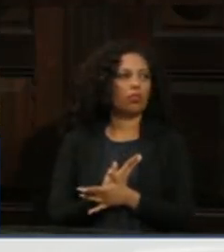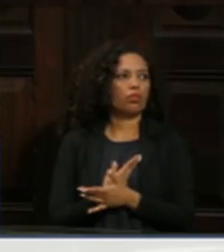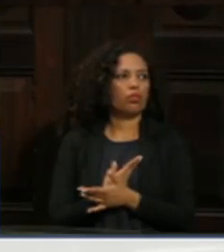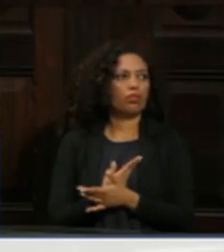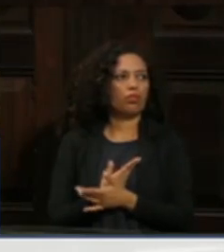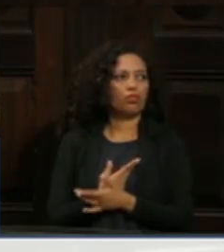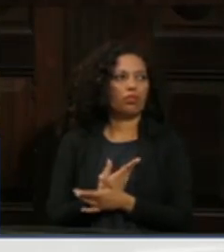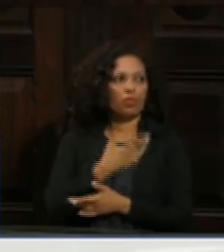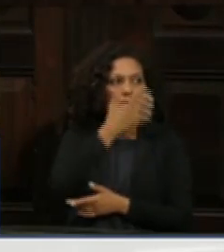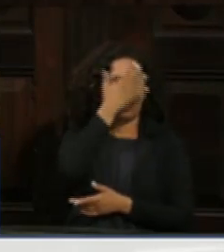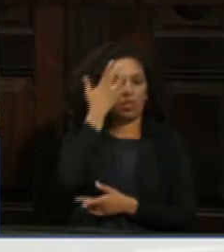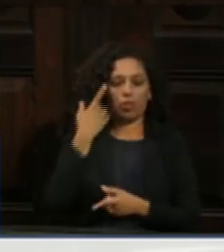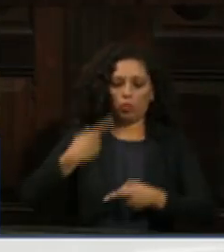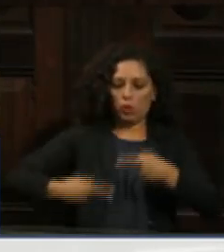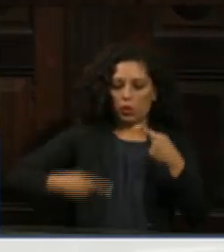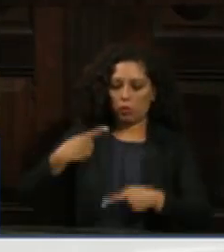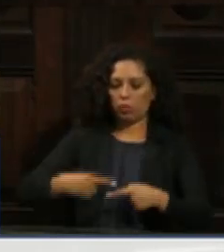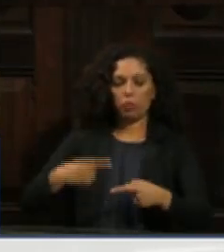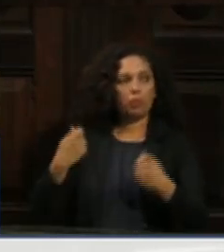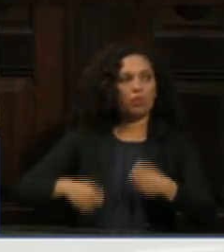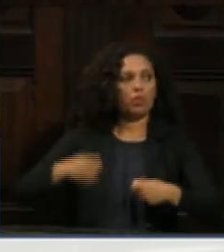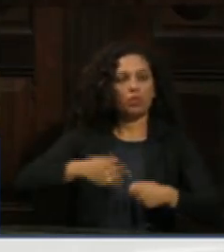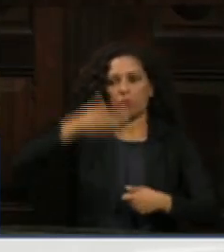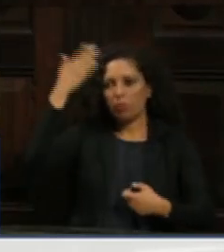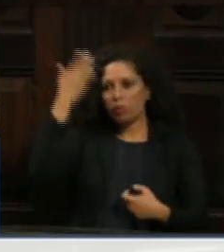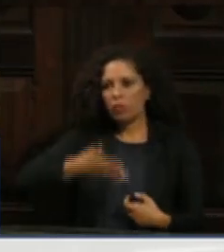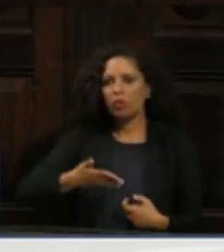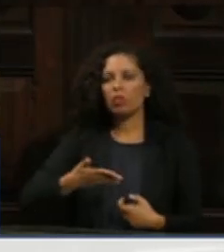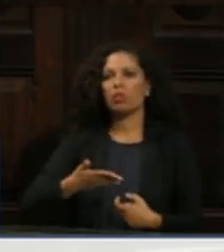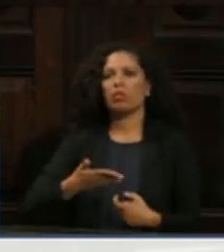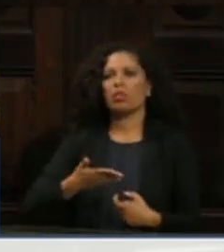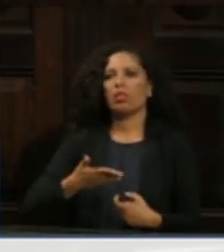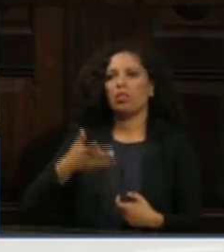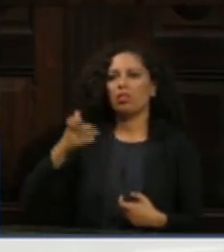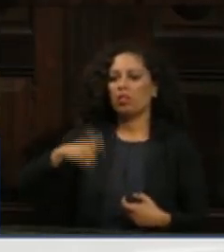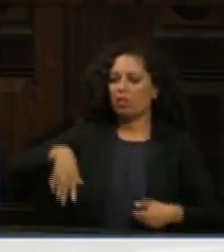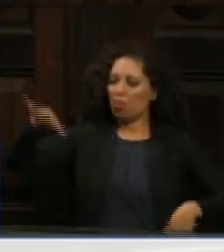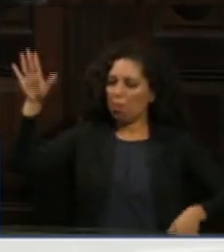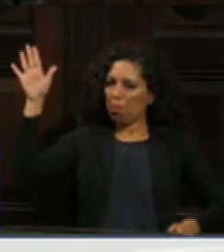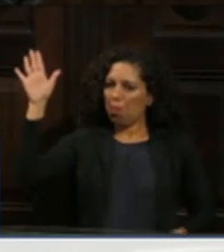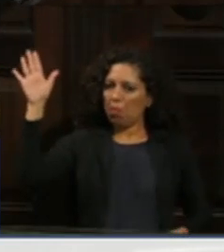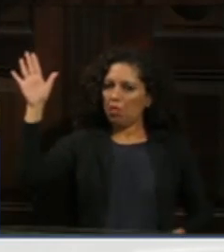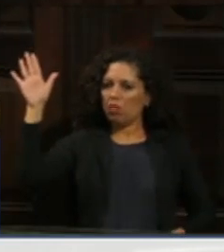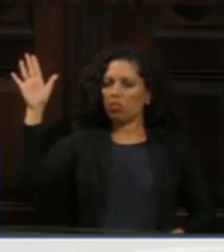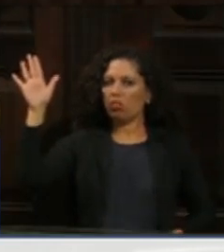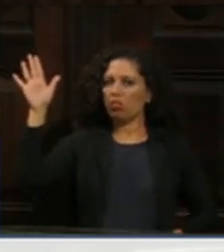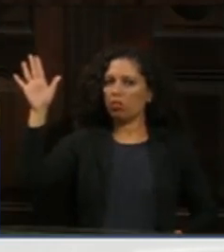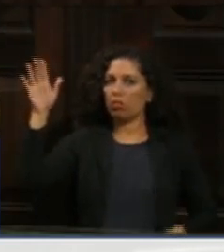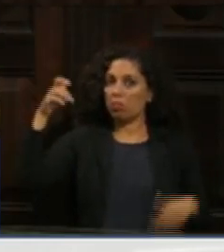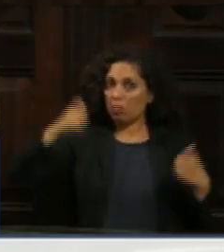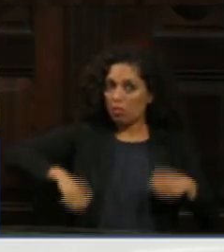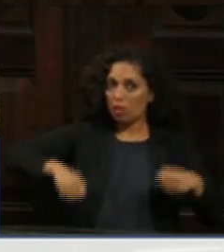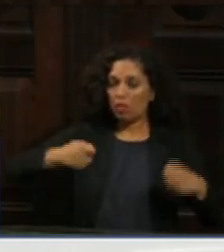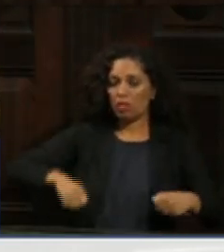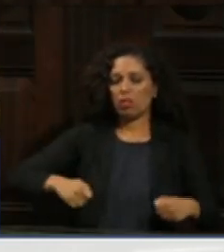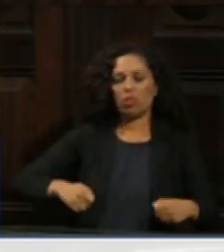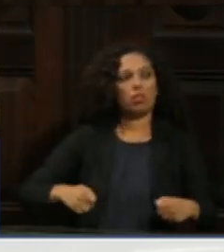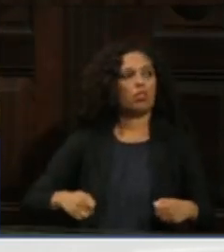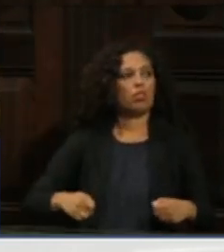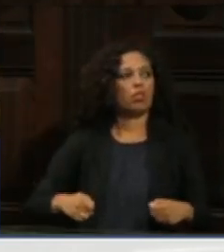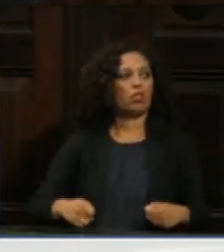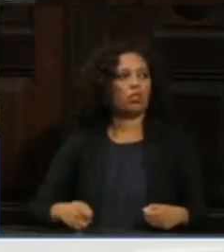que questionaram e ameaçaram representar contra deputados por votos que deram em determinadas matérias, né?